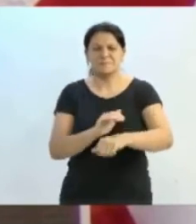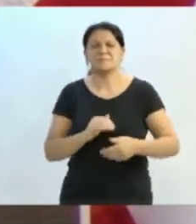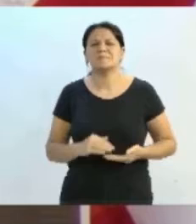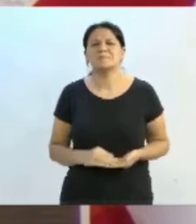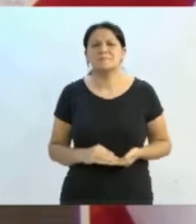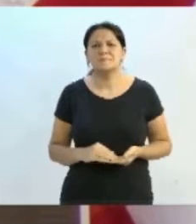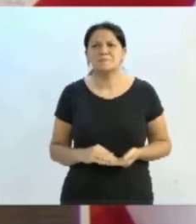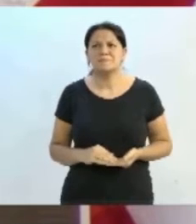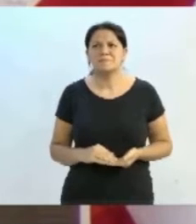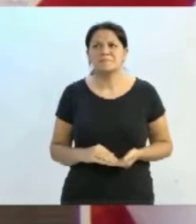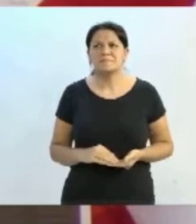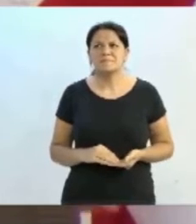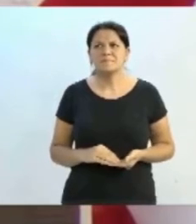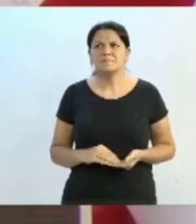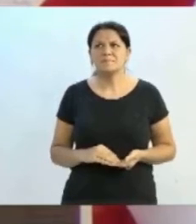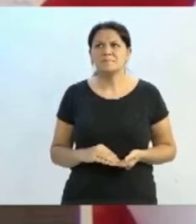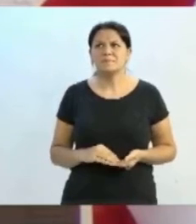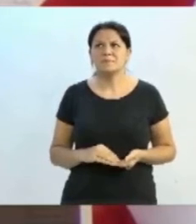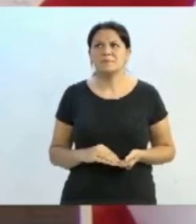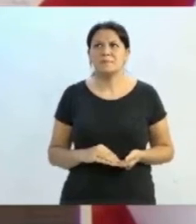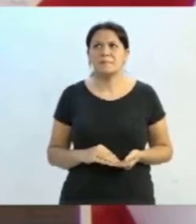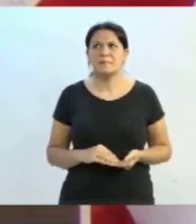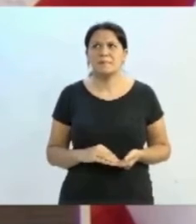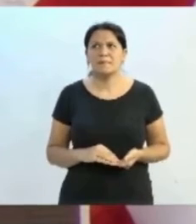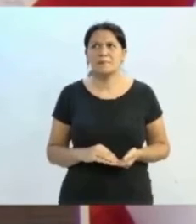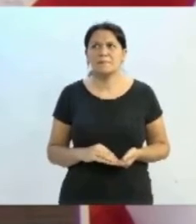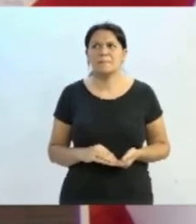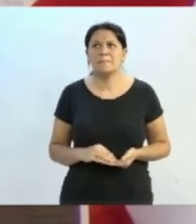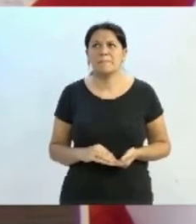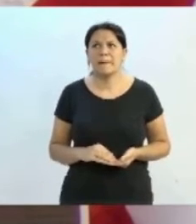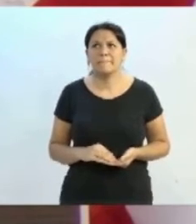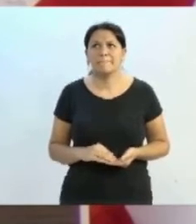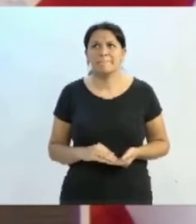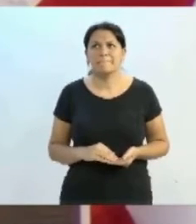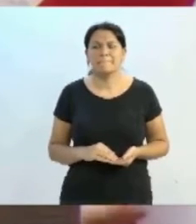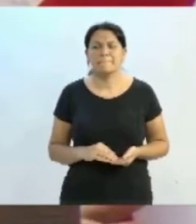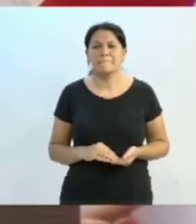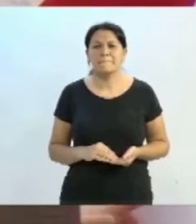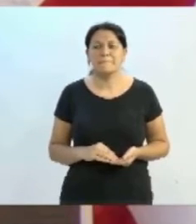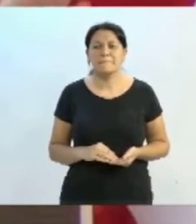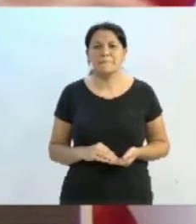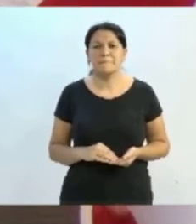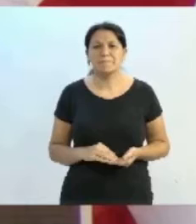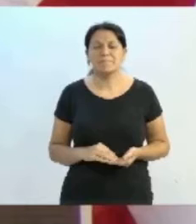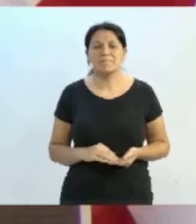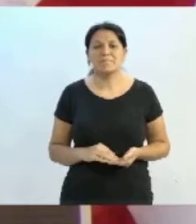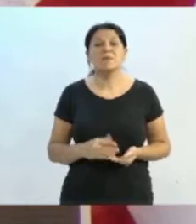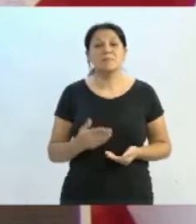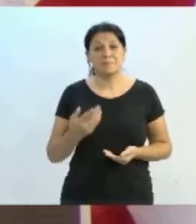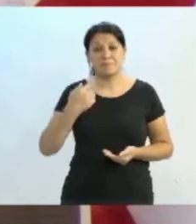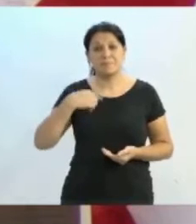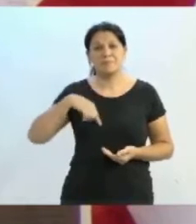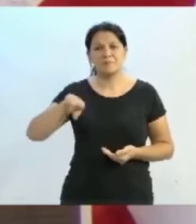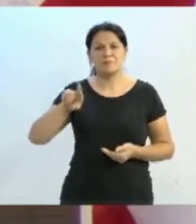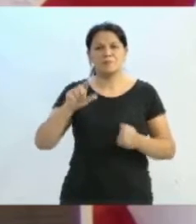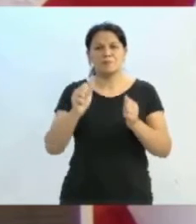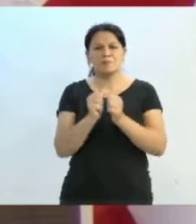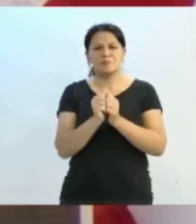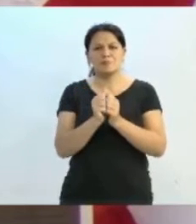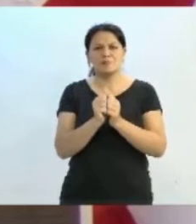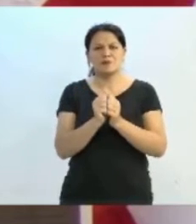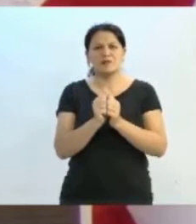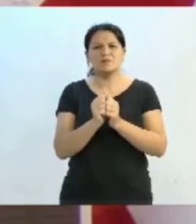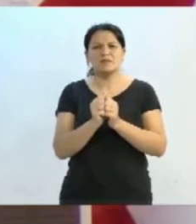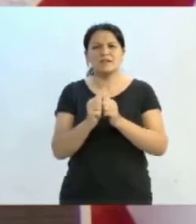eu estive eu estive Presidente lá no junto com a leitora Marcela